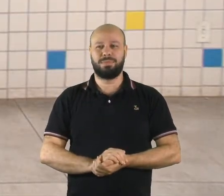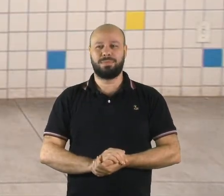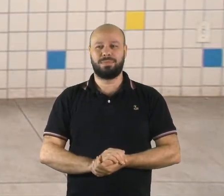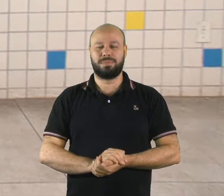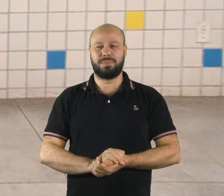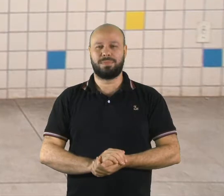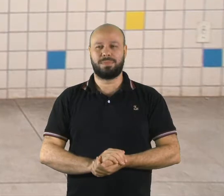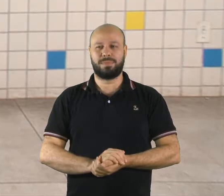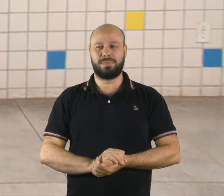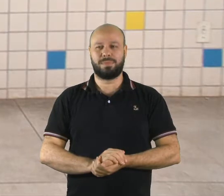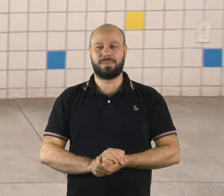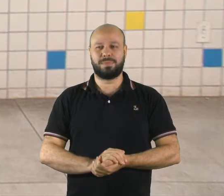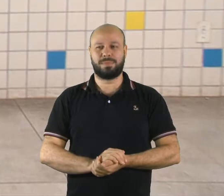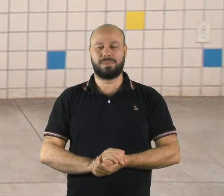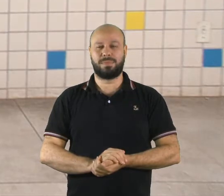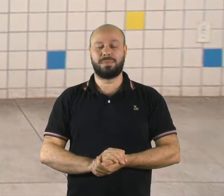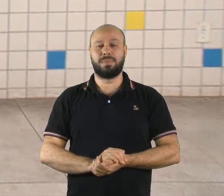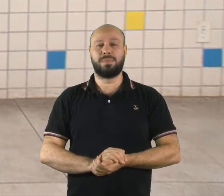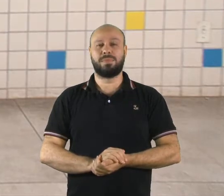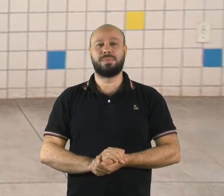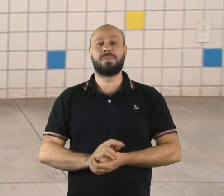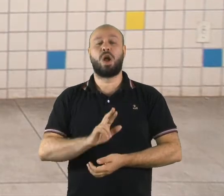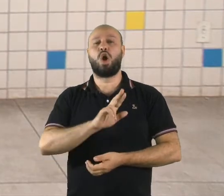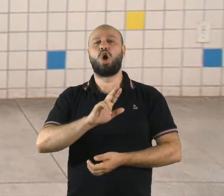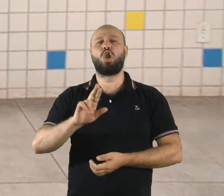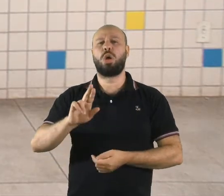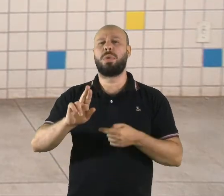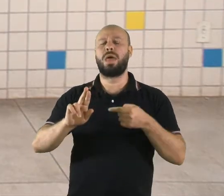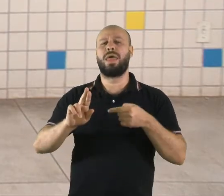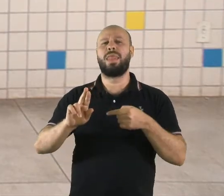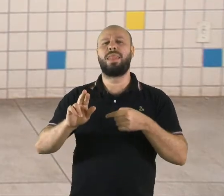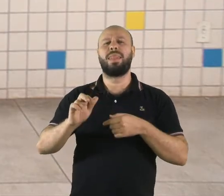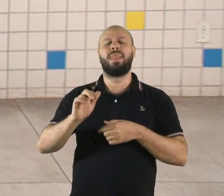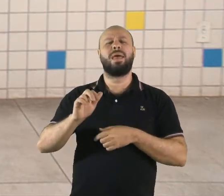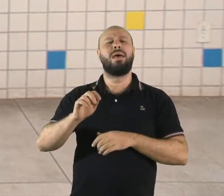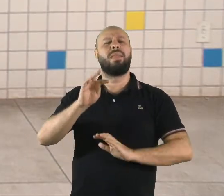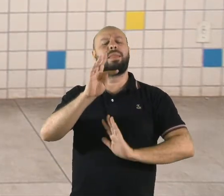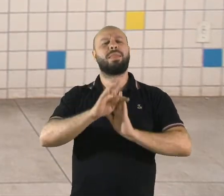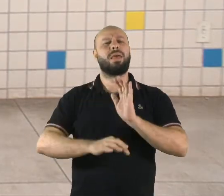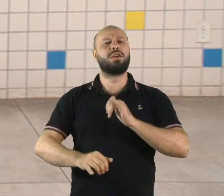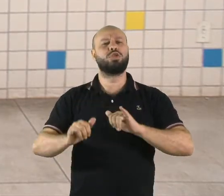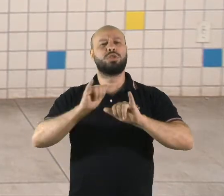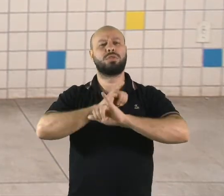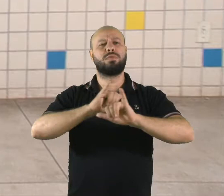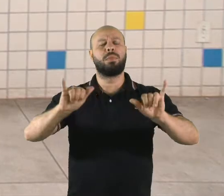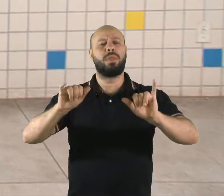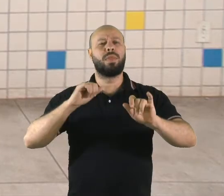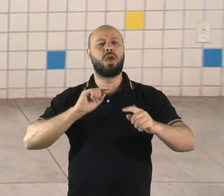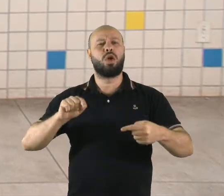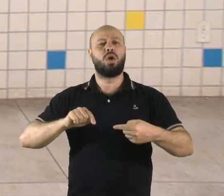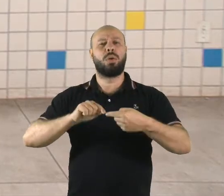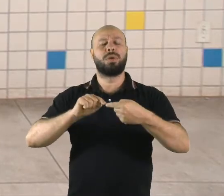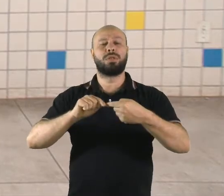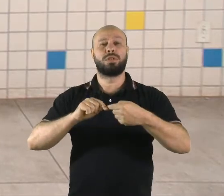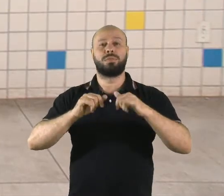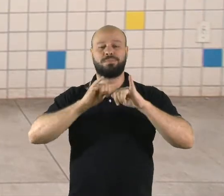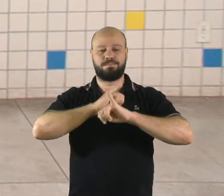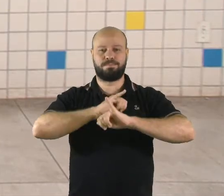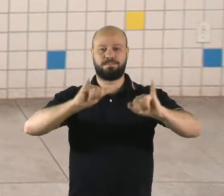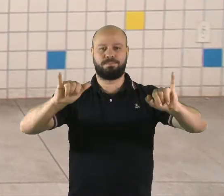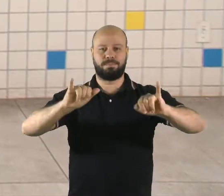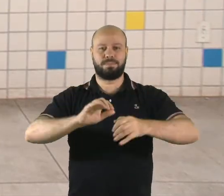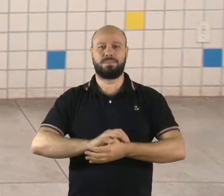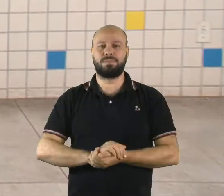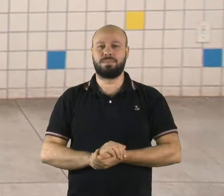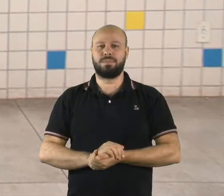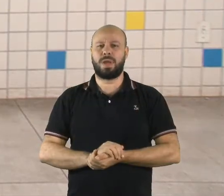Bem, como o nome já diz, o texto informativo tem por principal objetivo informar. E